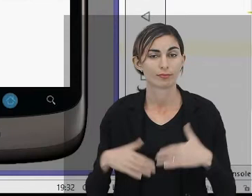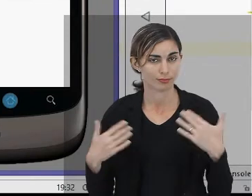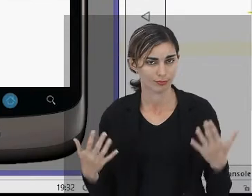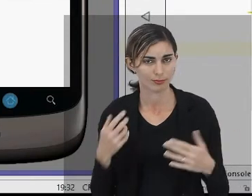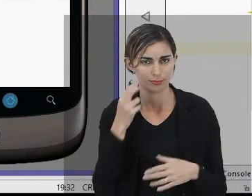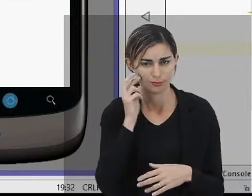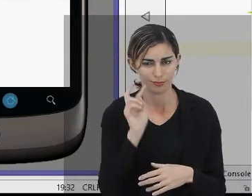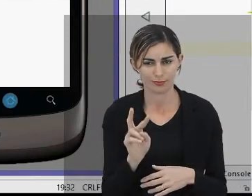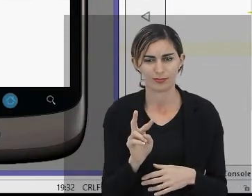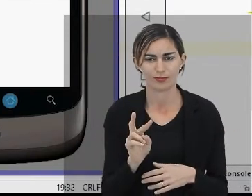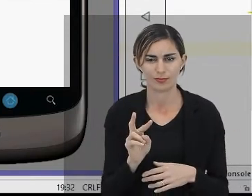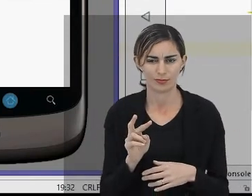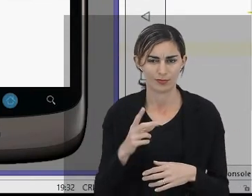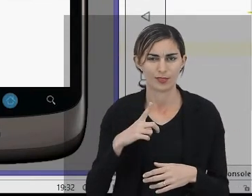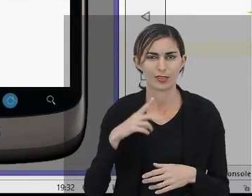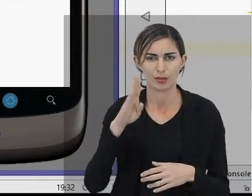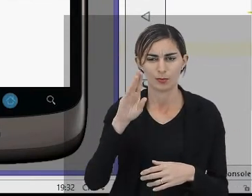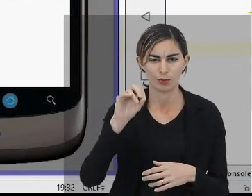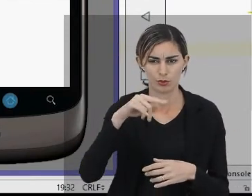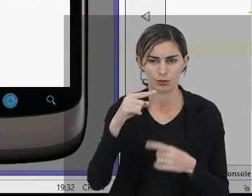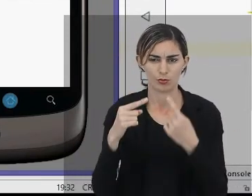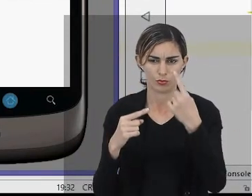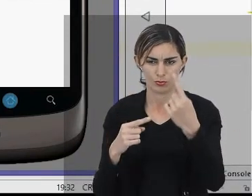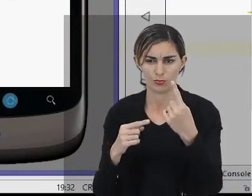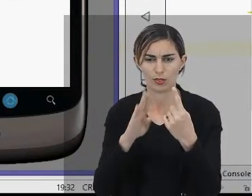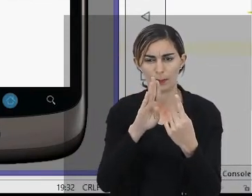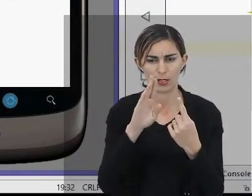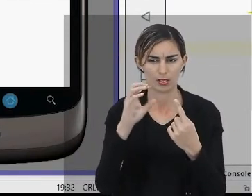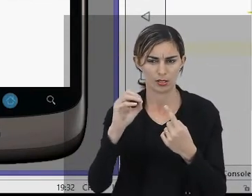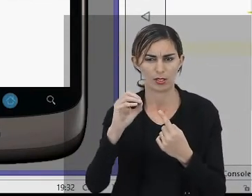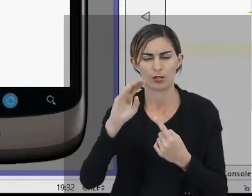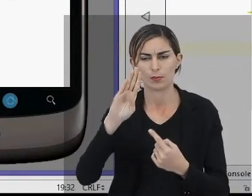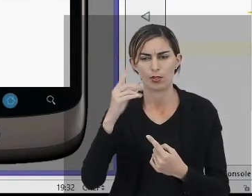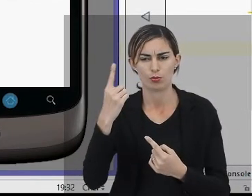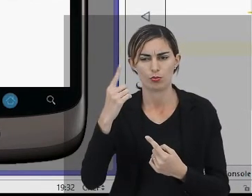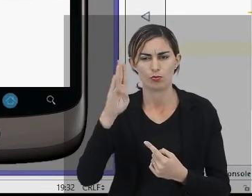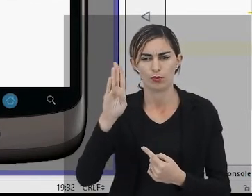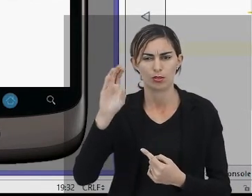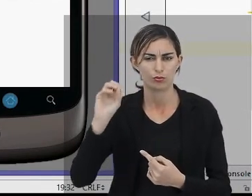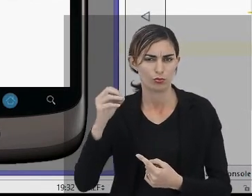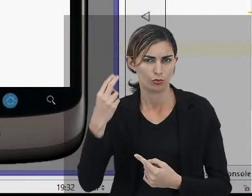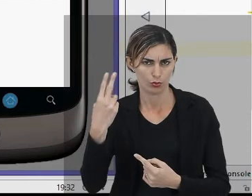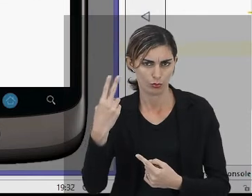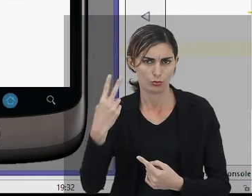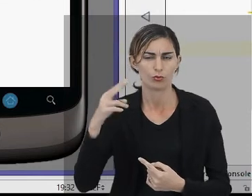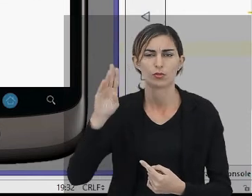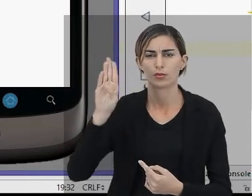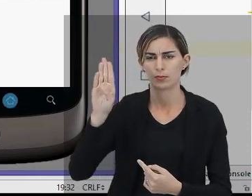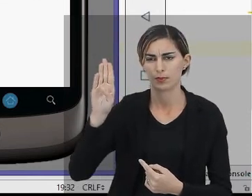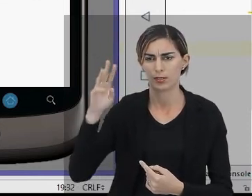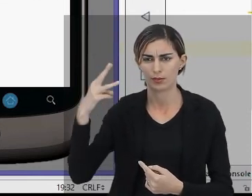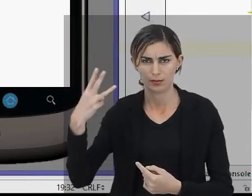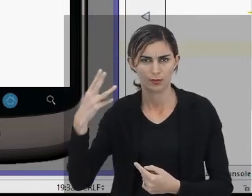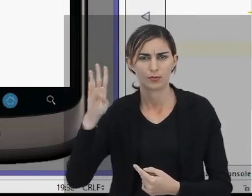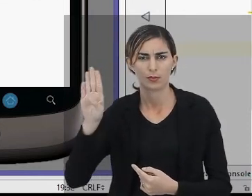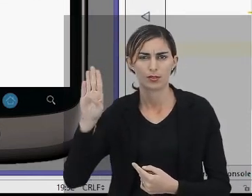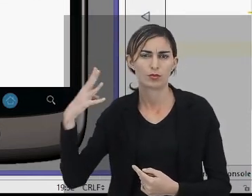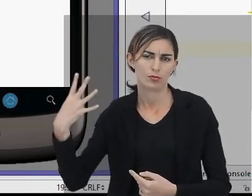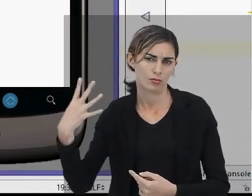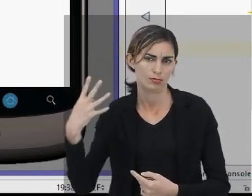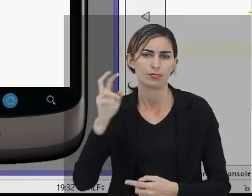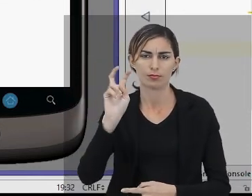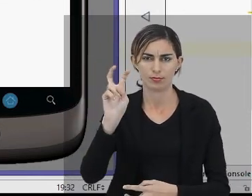Então, observe que temos aqui os botões B0, B1, B2, B3 e B4. 5 botões.